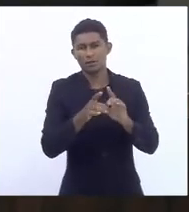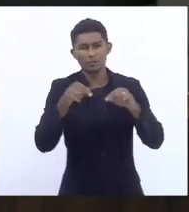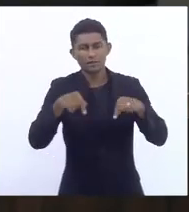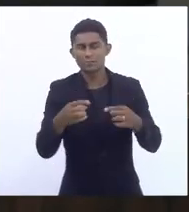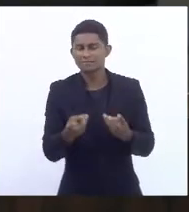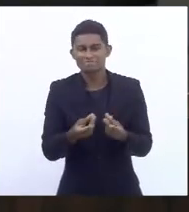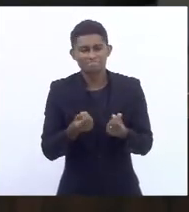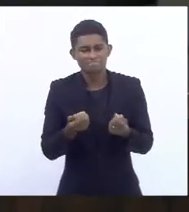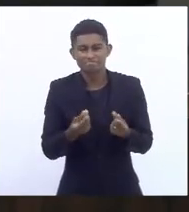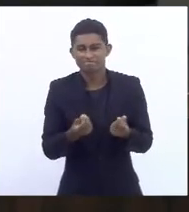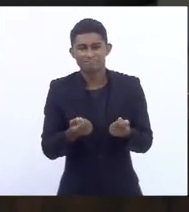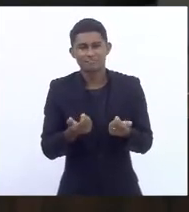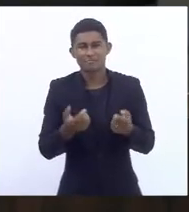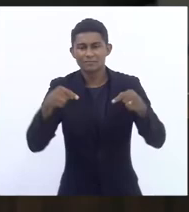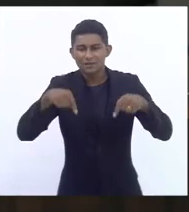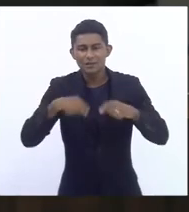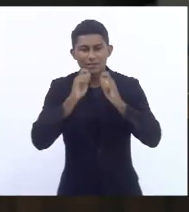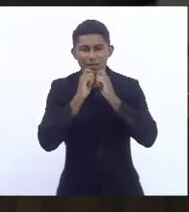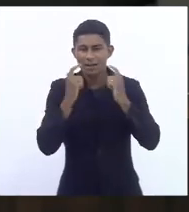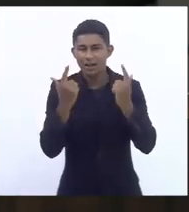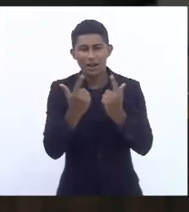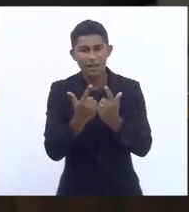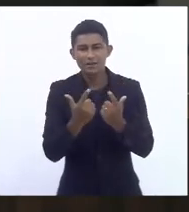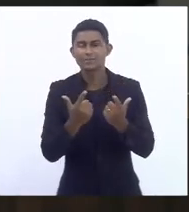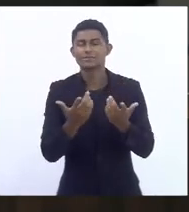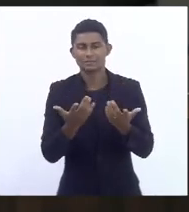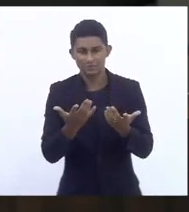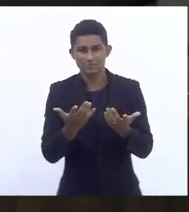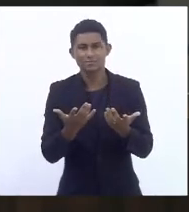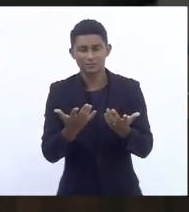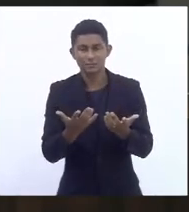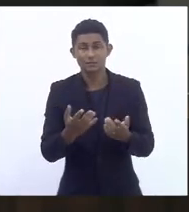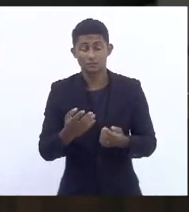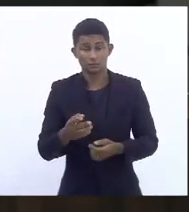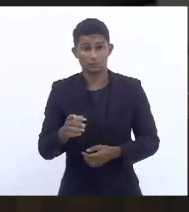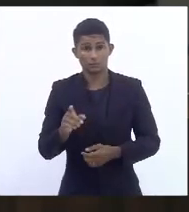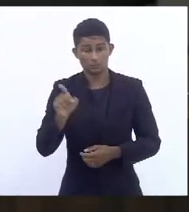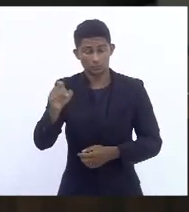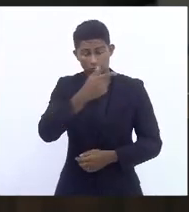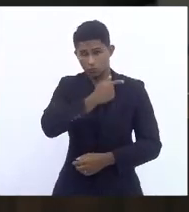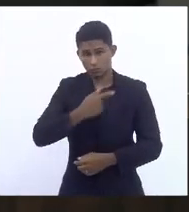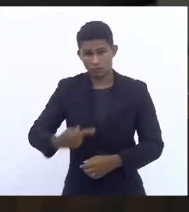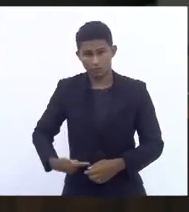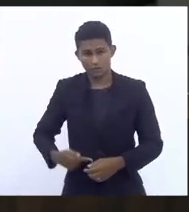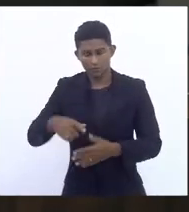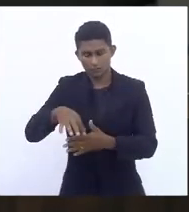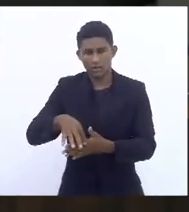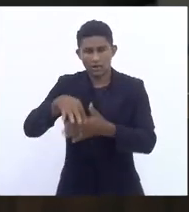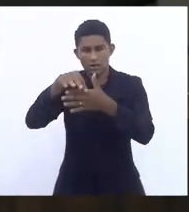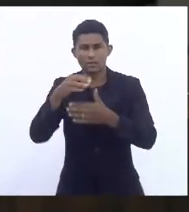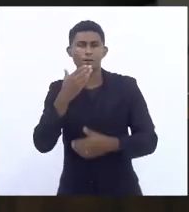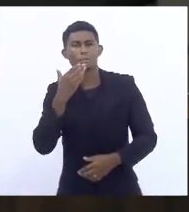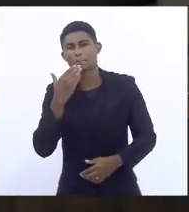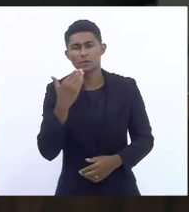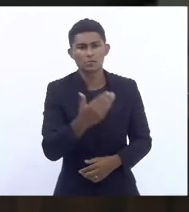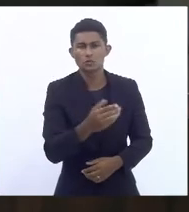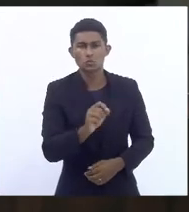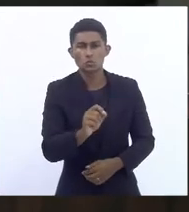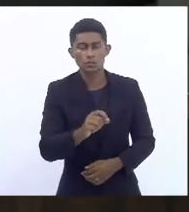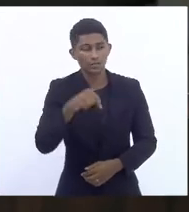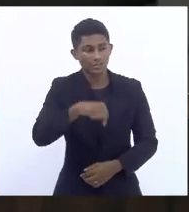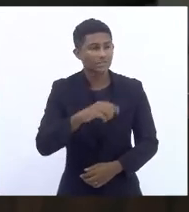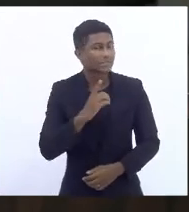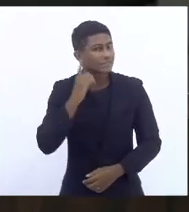todos. O governo pediu, através da sua liderança, o deputado Márcio Pacheco, que conversasse com diversos